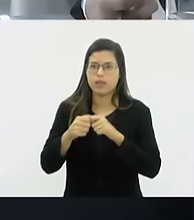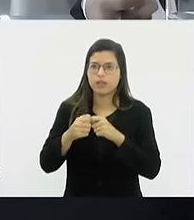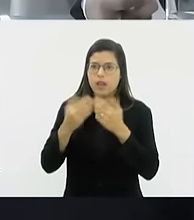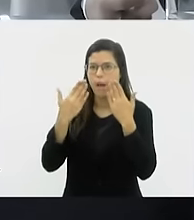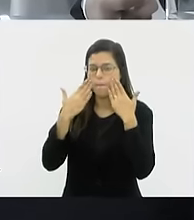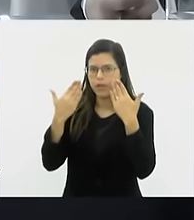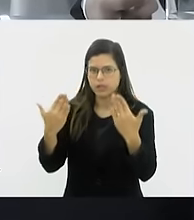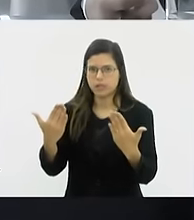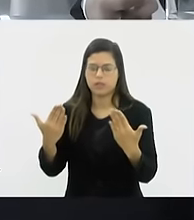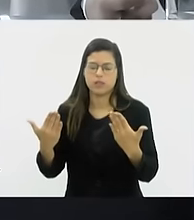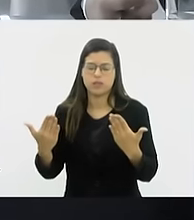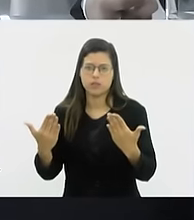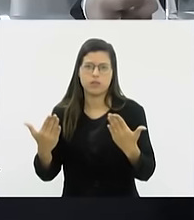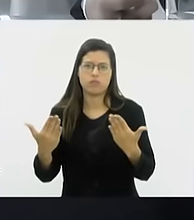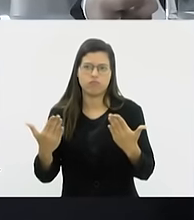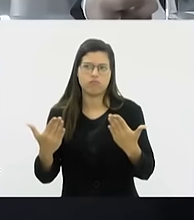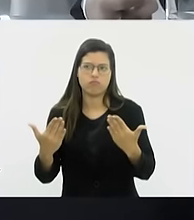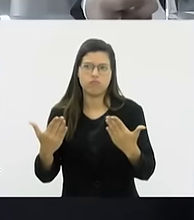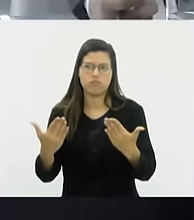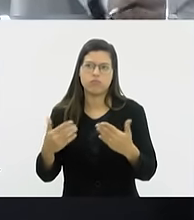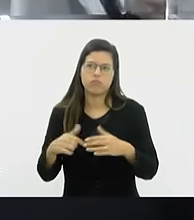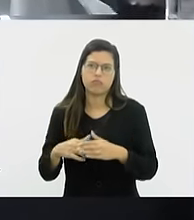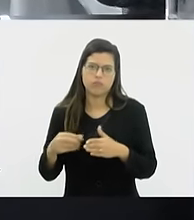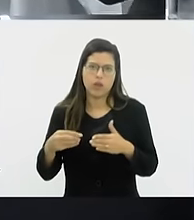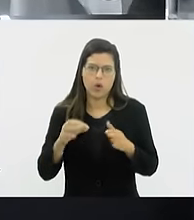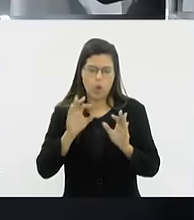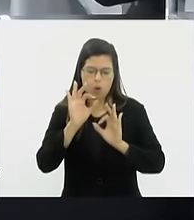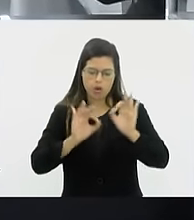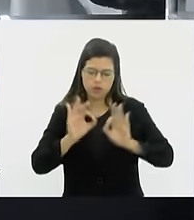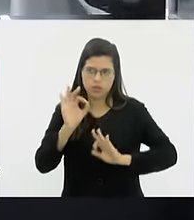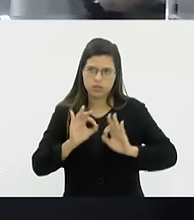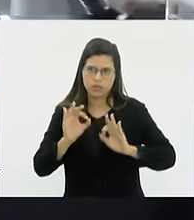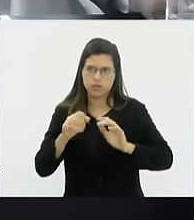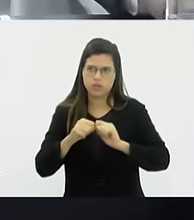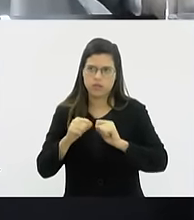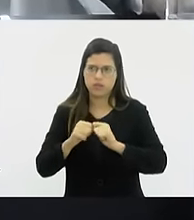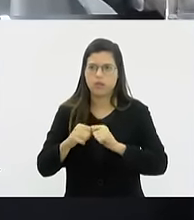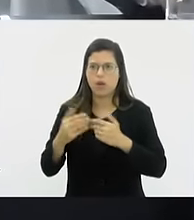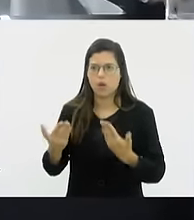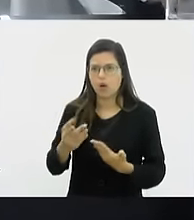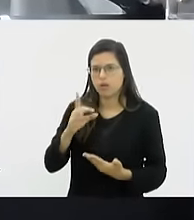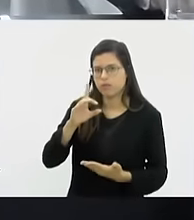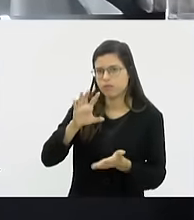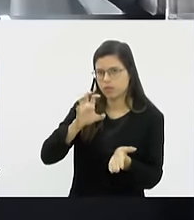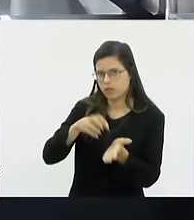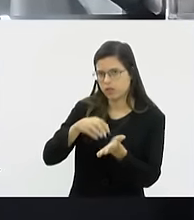nesse sentido, é a direção que iremos tomar. Está com a palavra o Detro.